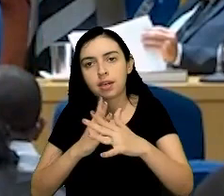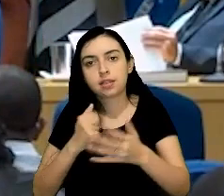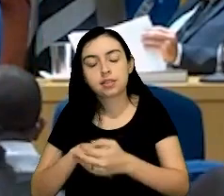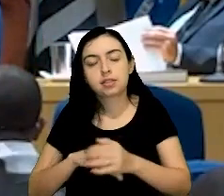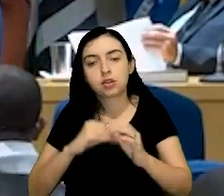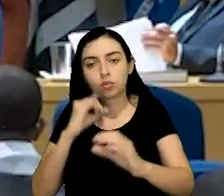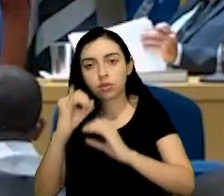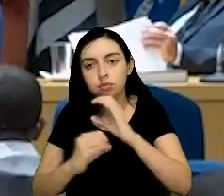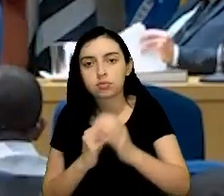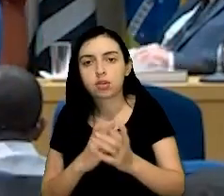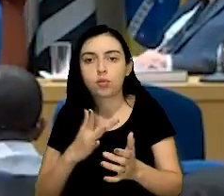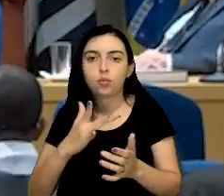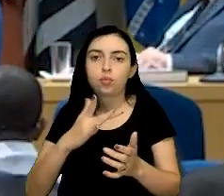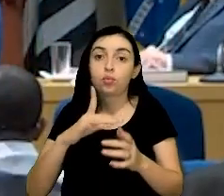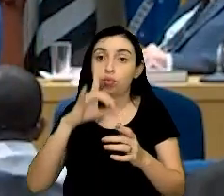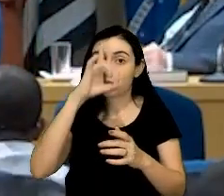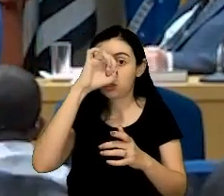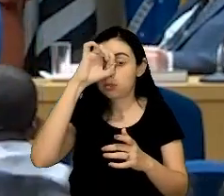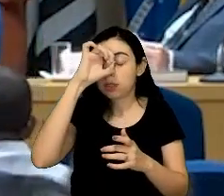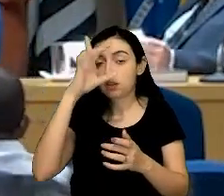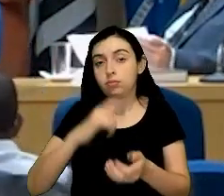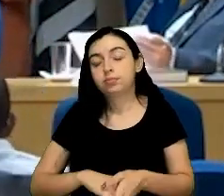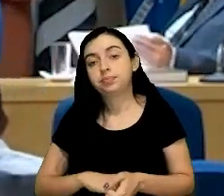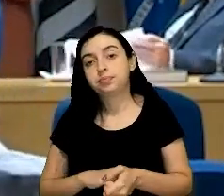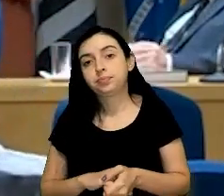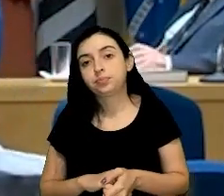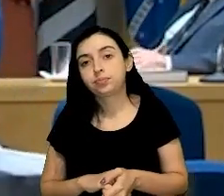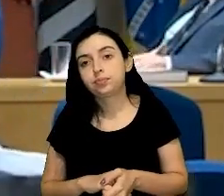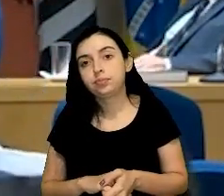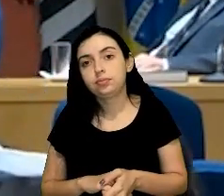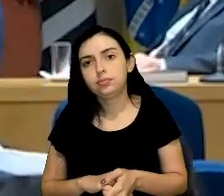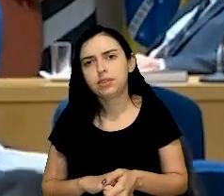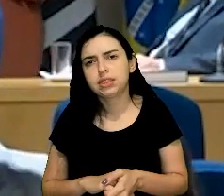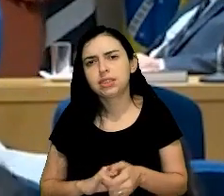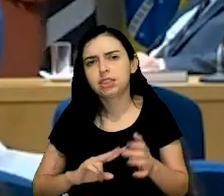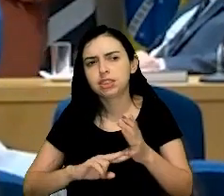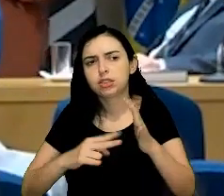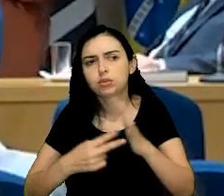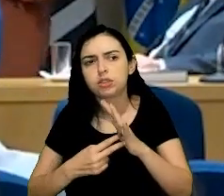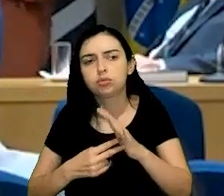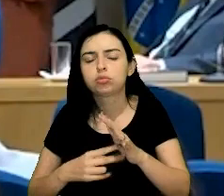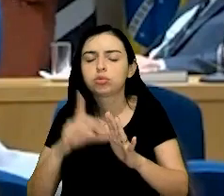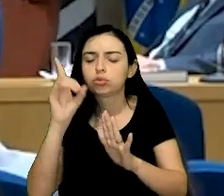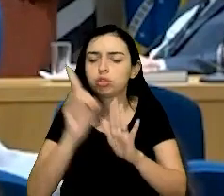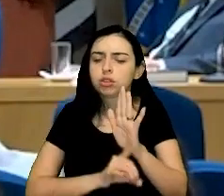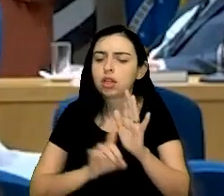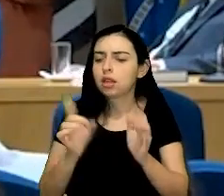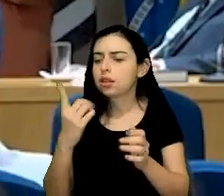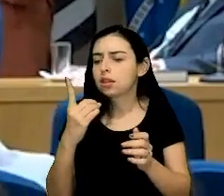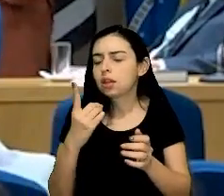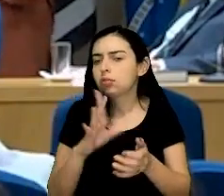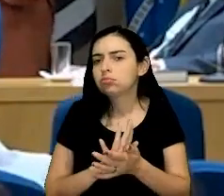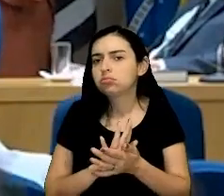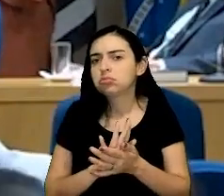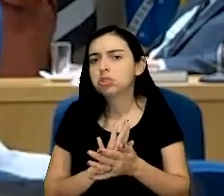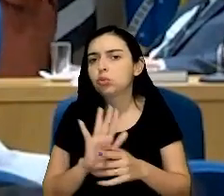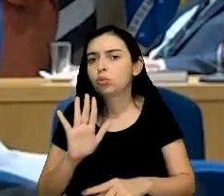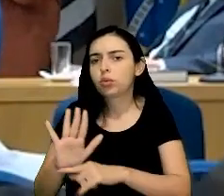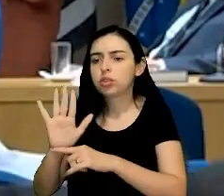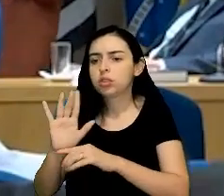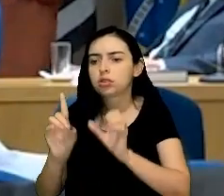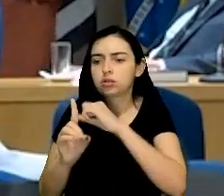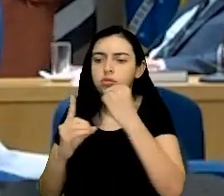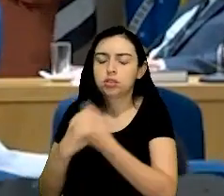E aqui, hospitalidade mesmo no sentido kantiano dos direitos e não na assistência social, né?